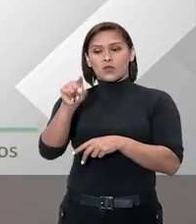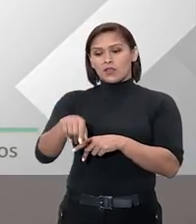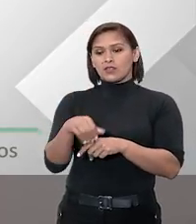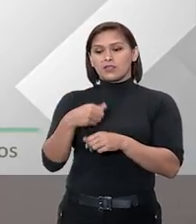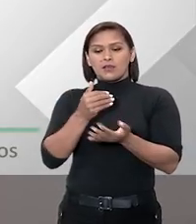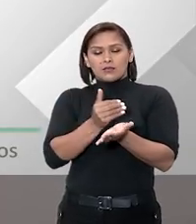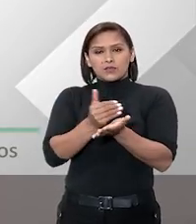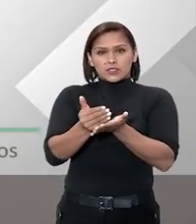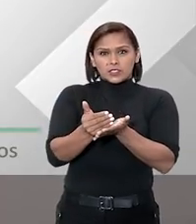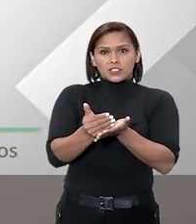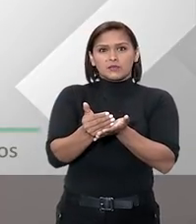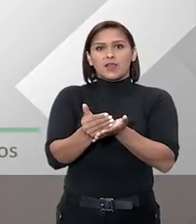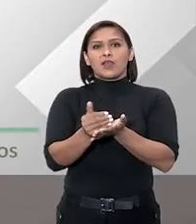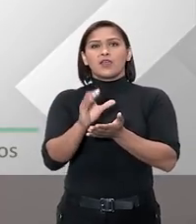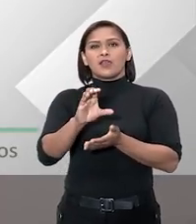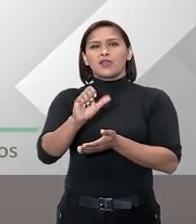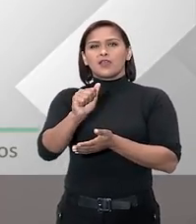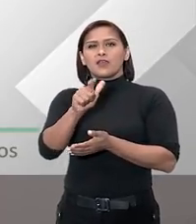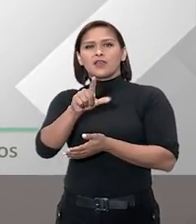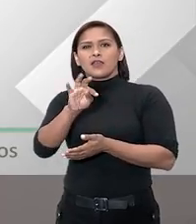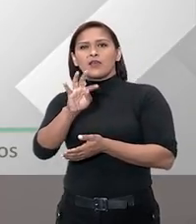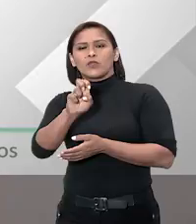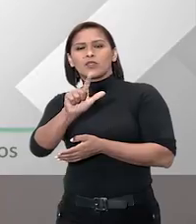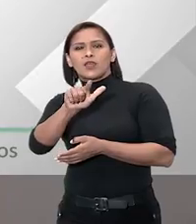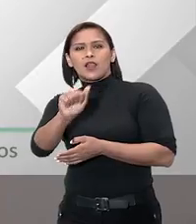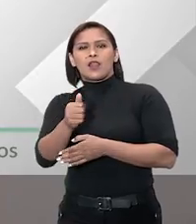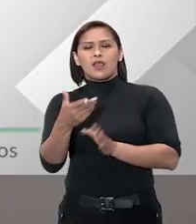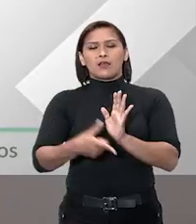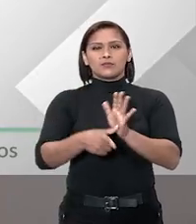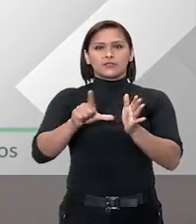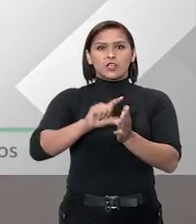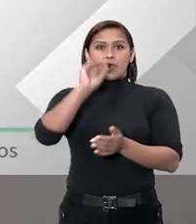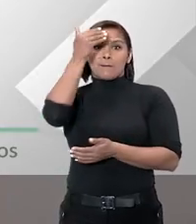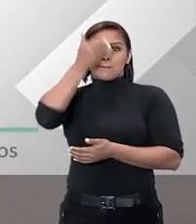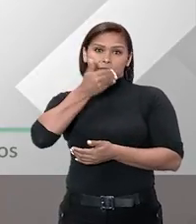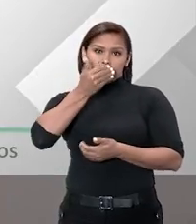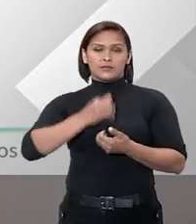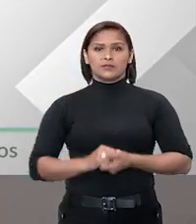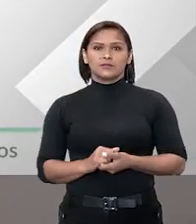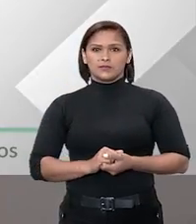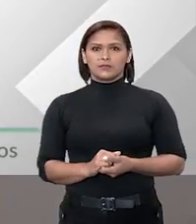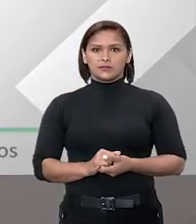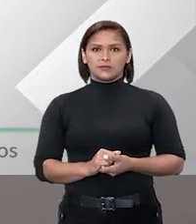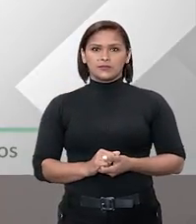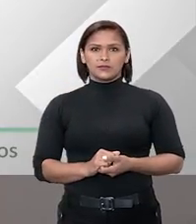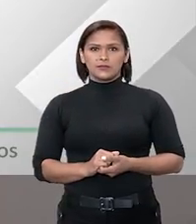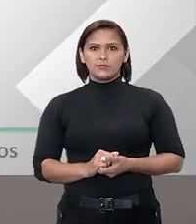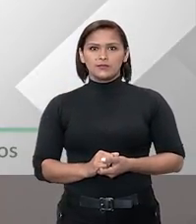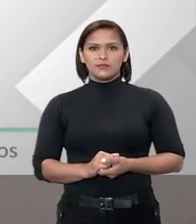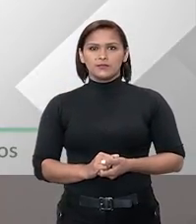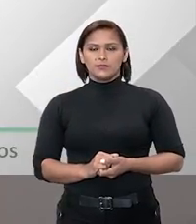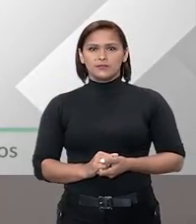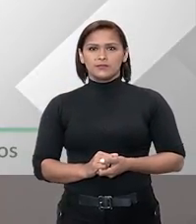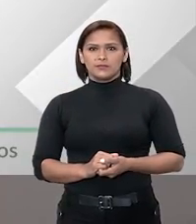desse procedimento chamado cautelar de produção antecipada de provas.